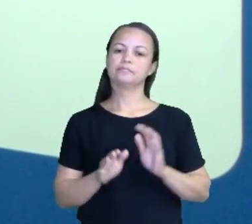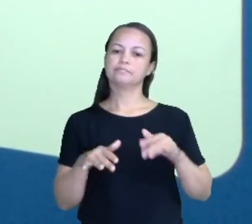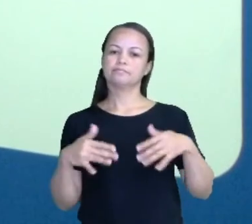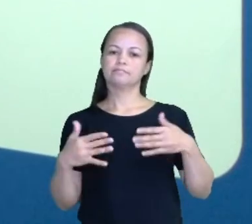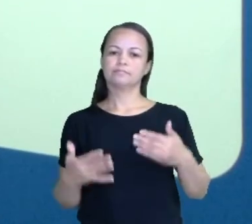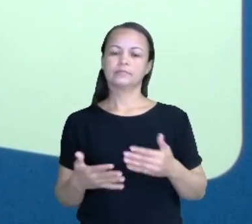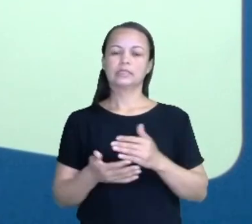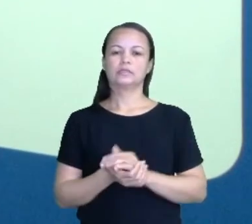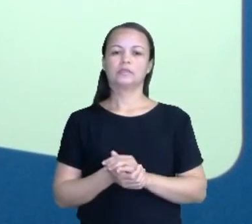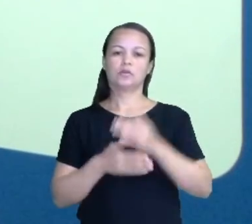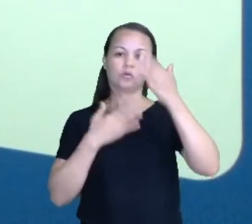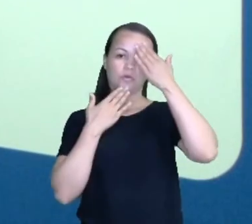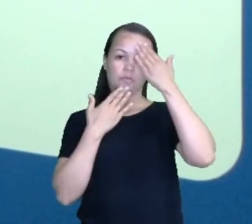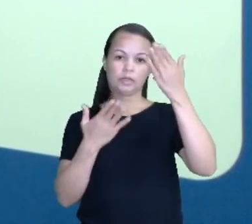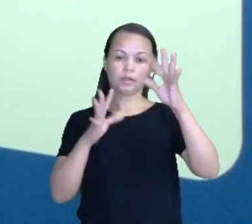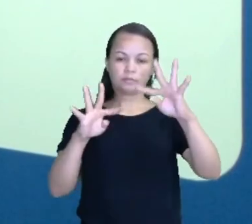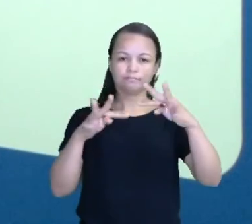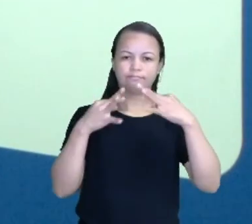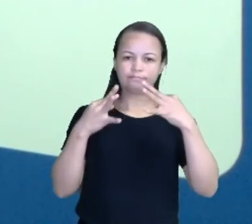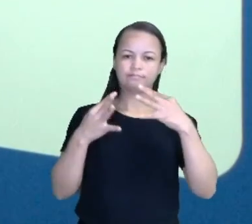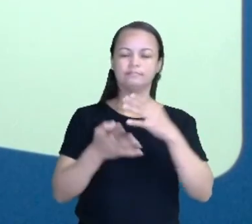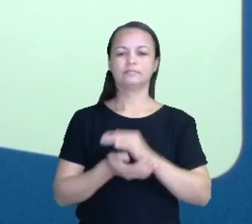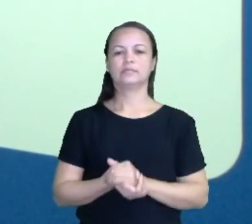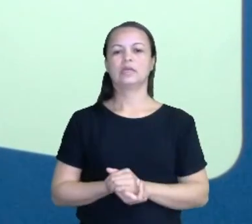gente, muito obrigado pela atenção.